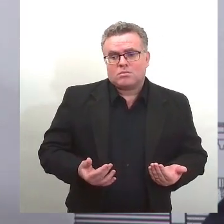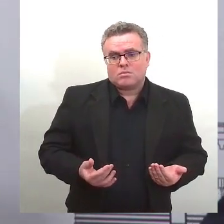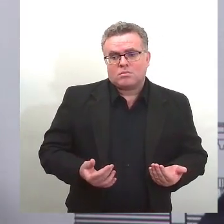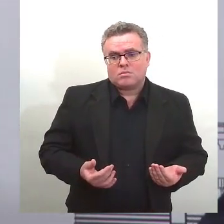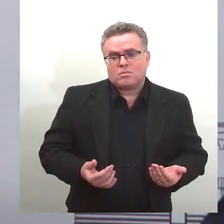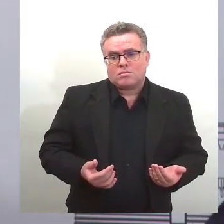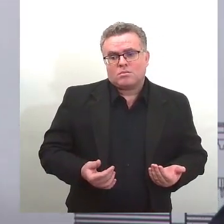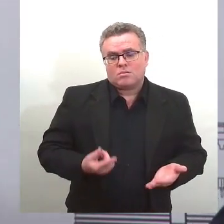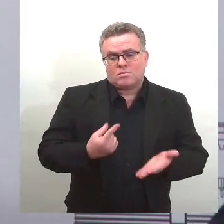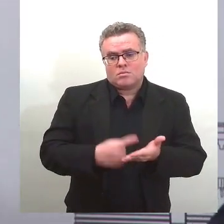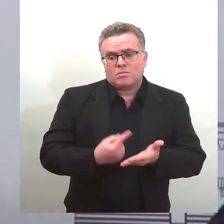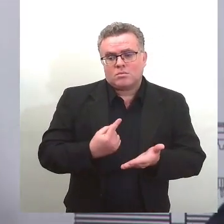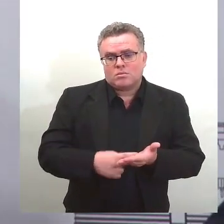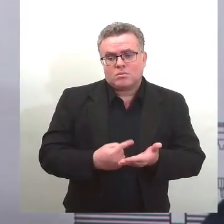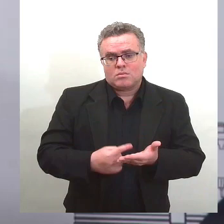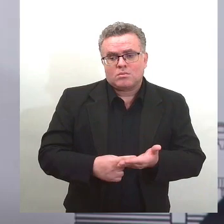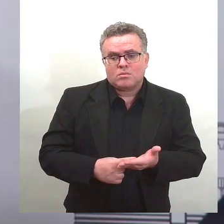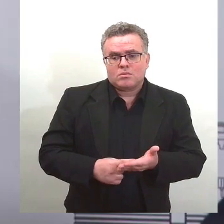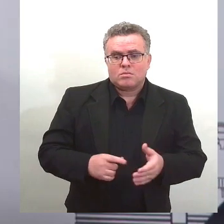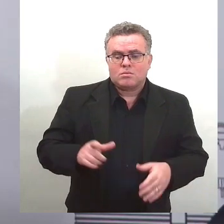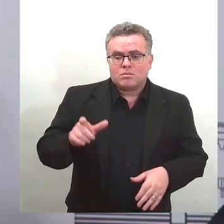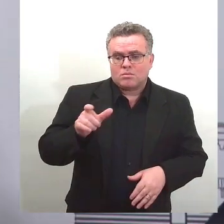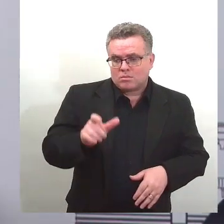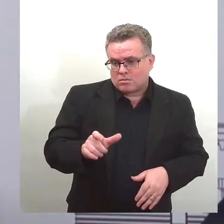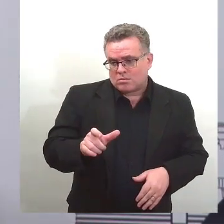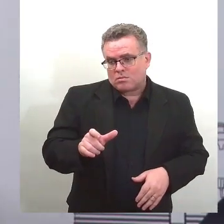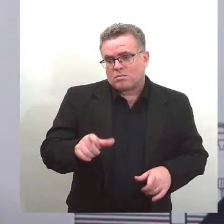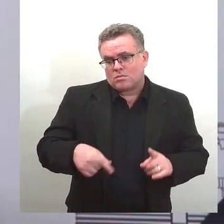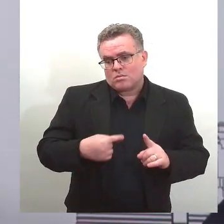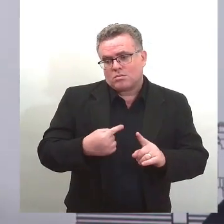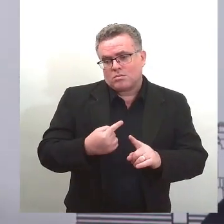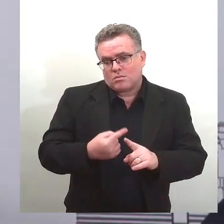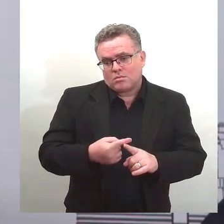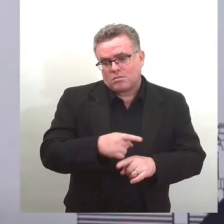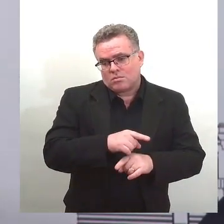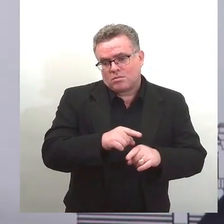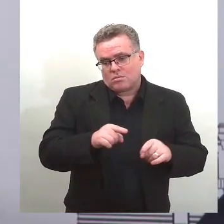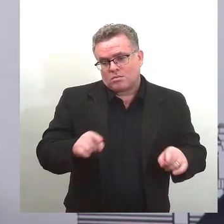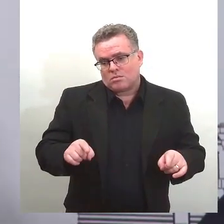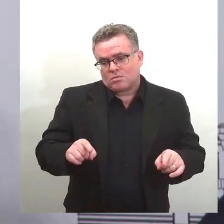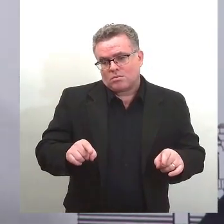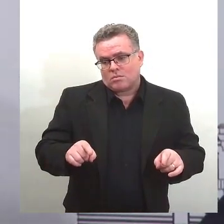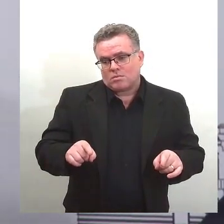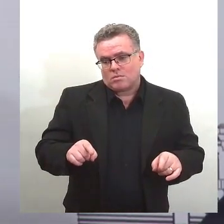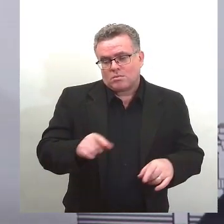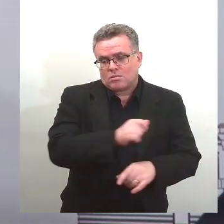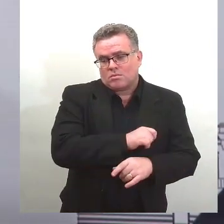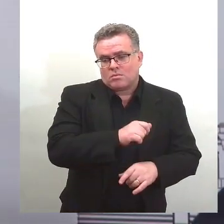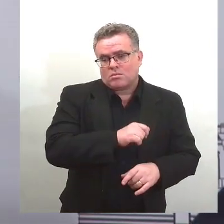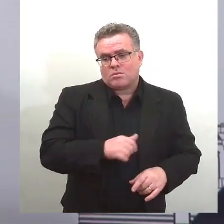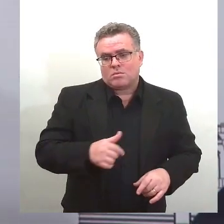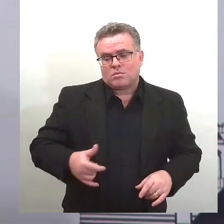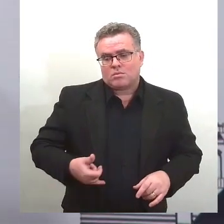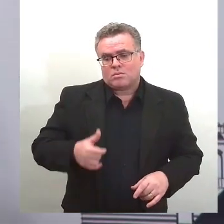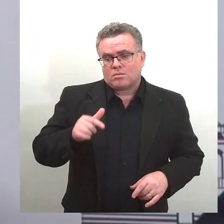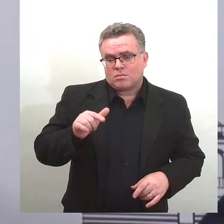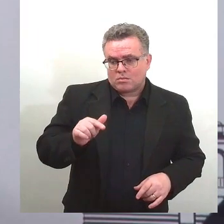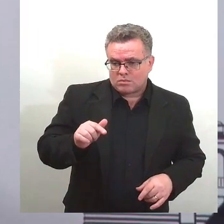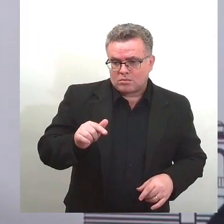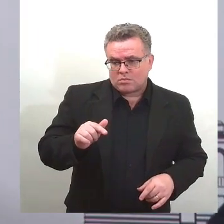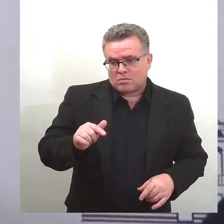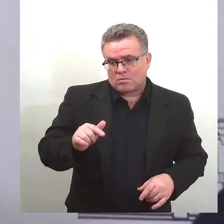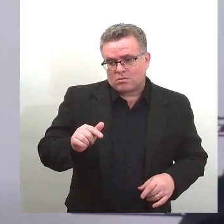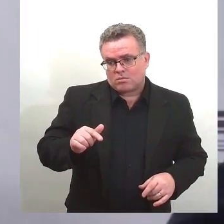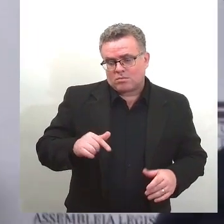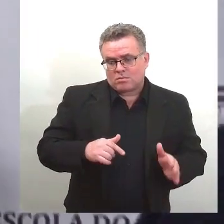ofertando o crédito no cartão Mais Aracaju para que esses alunos, né, que são crianças entre 7 e adolescentes